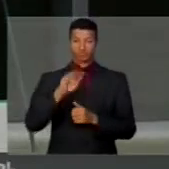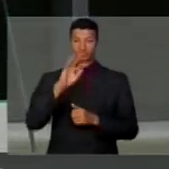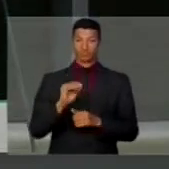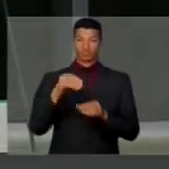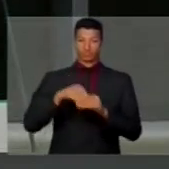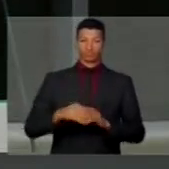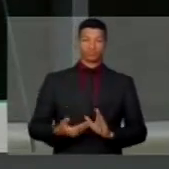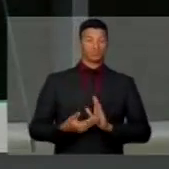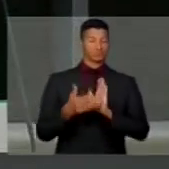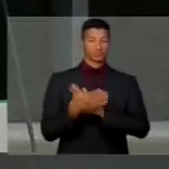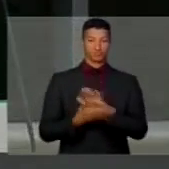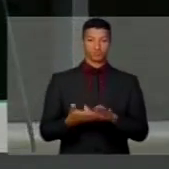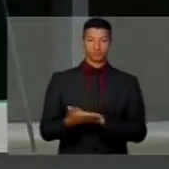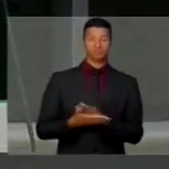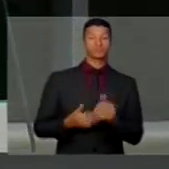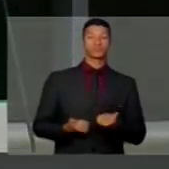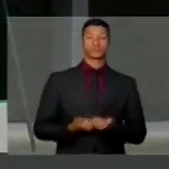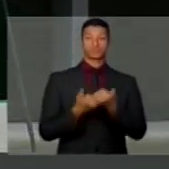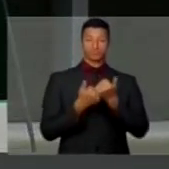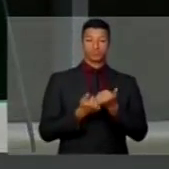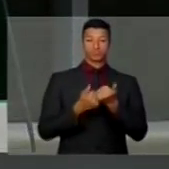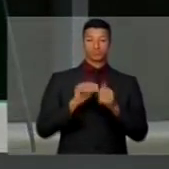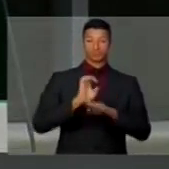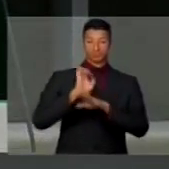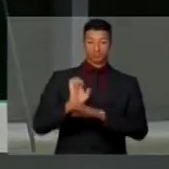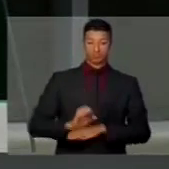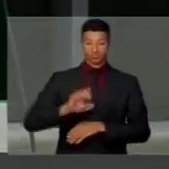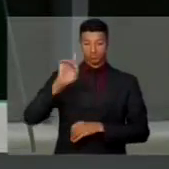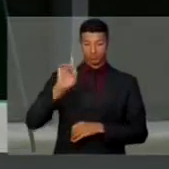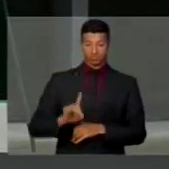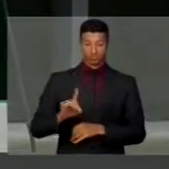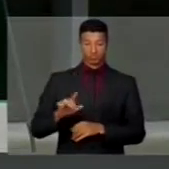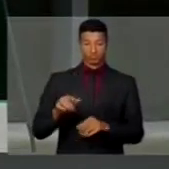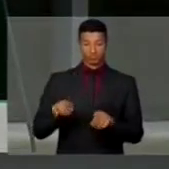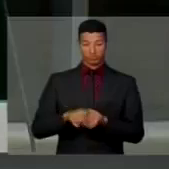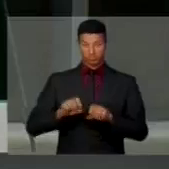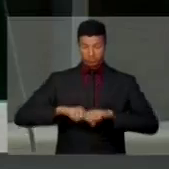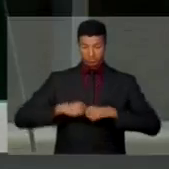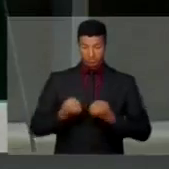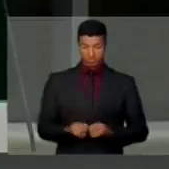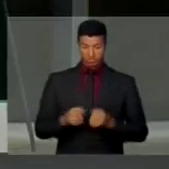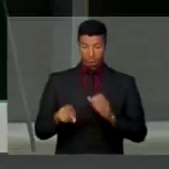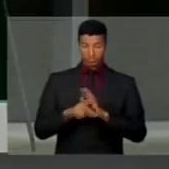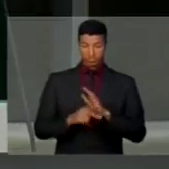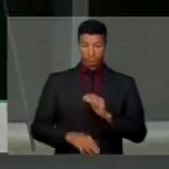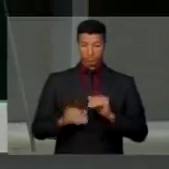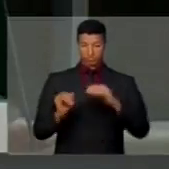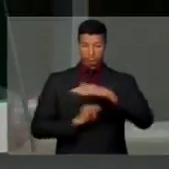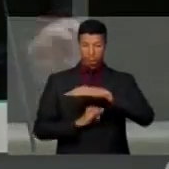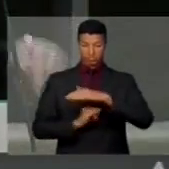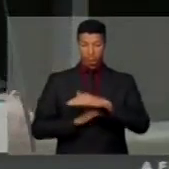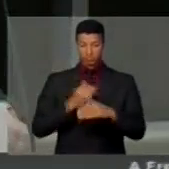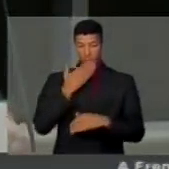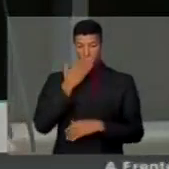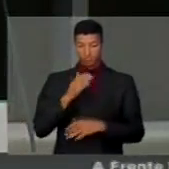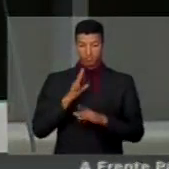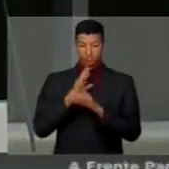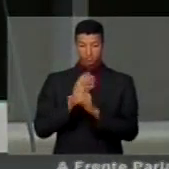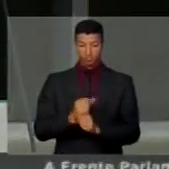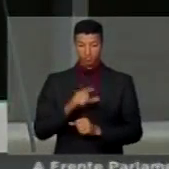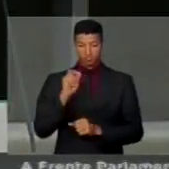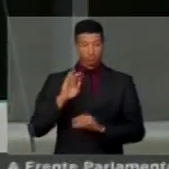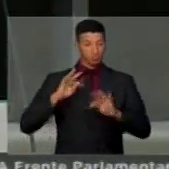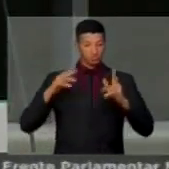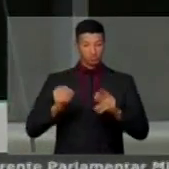atos dentro dessa casa. Ela está apoiando o Estado Democrático de Direito, o fortalecimento das instituições e pede na nota